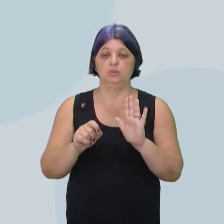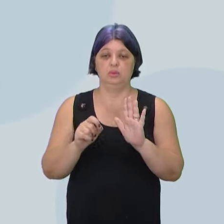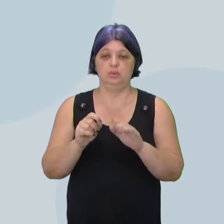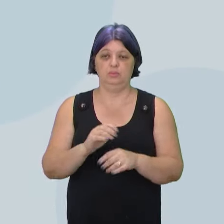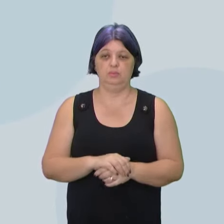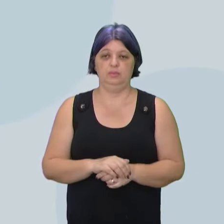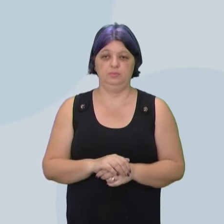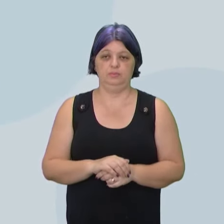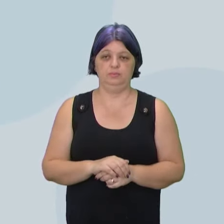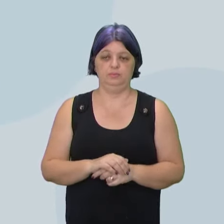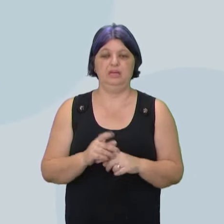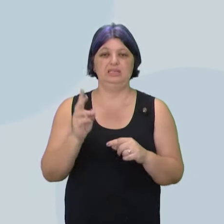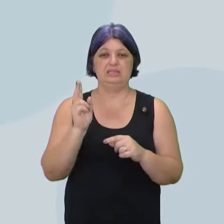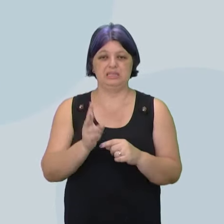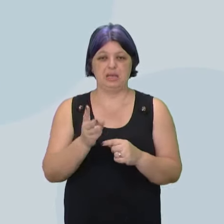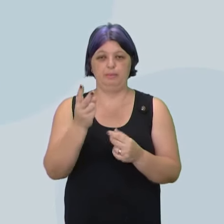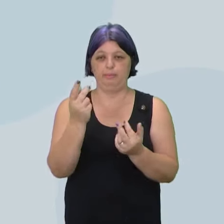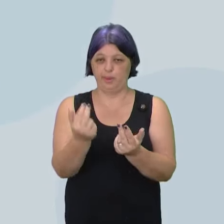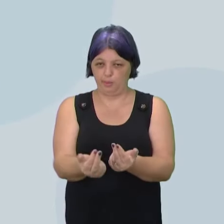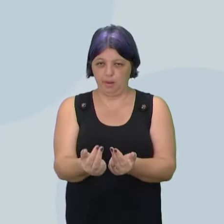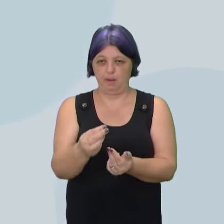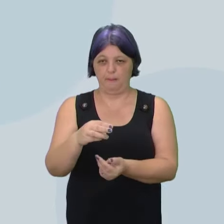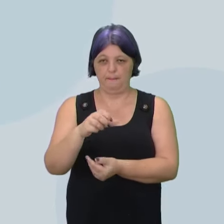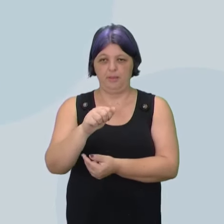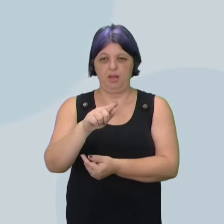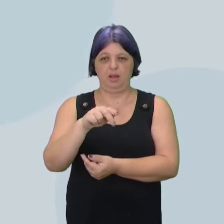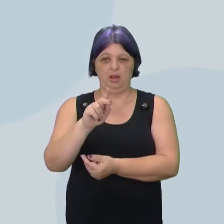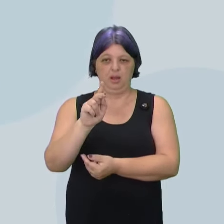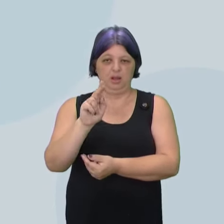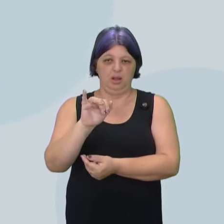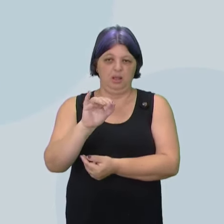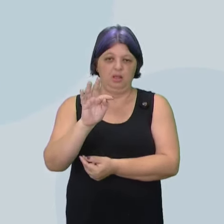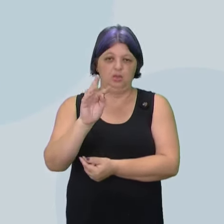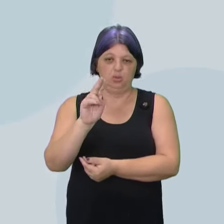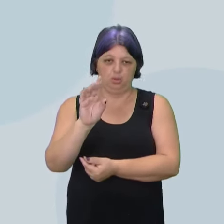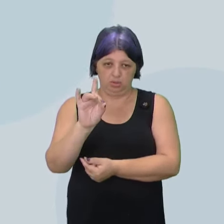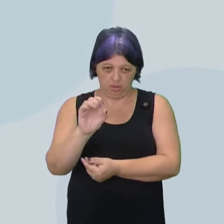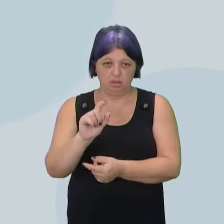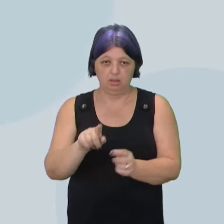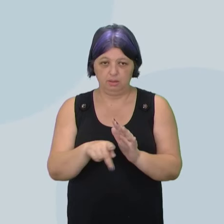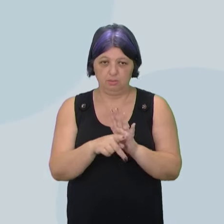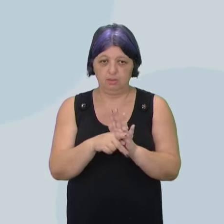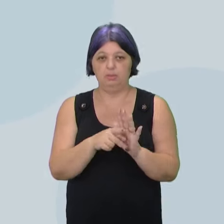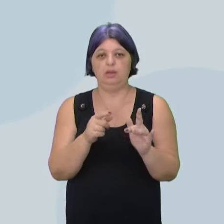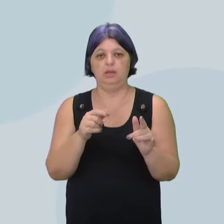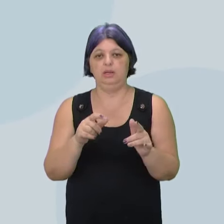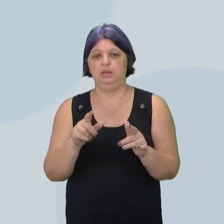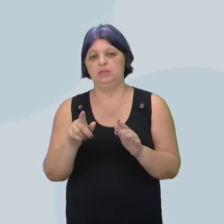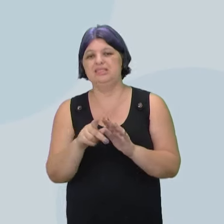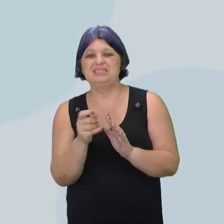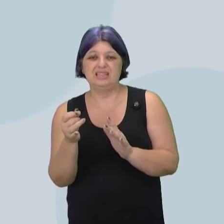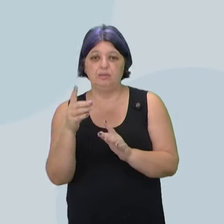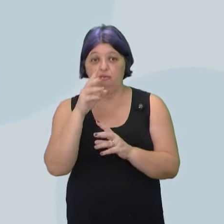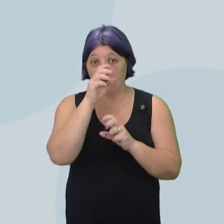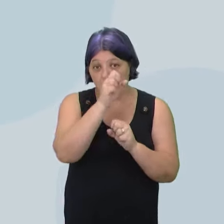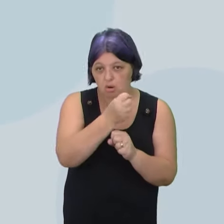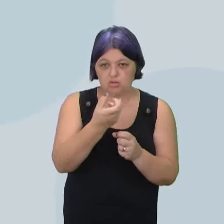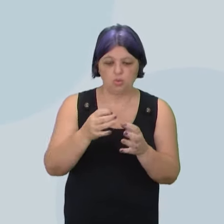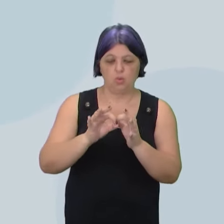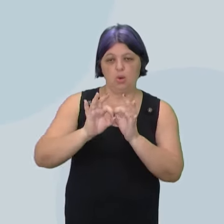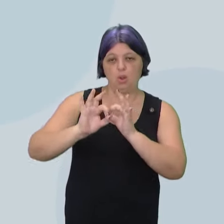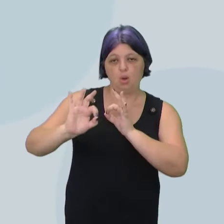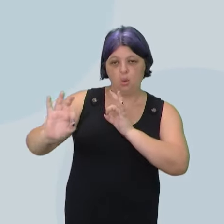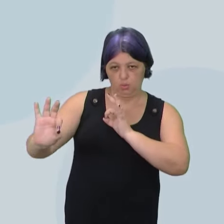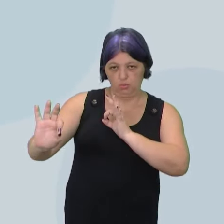magnitude, ela é sempre a mesma, a intensidade, ela tem alteração, ó. Se for longe de onde está acontecendo